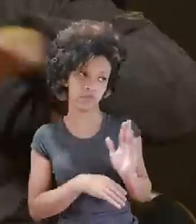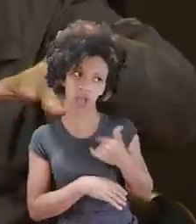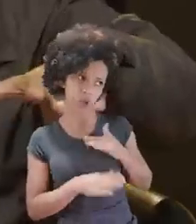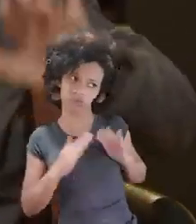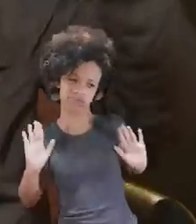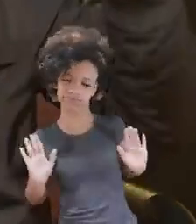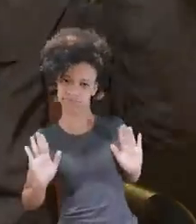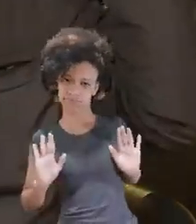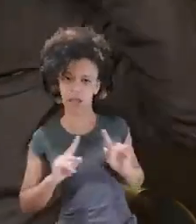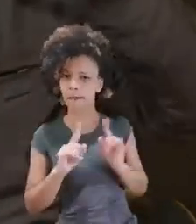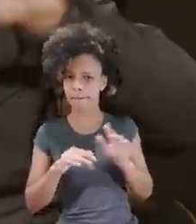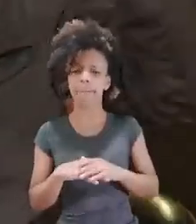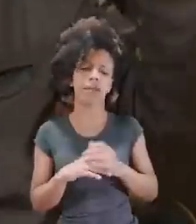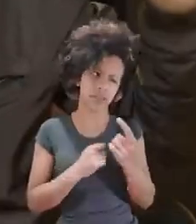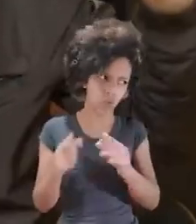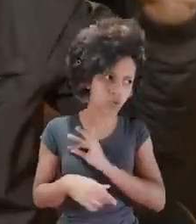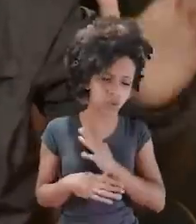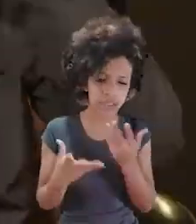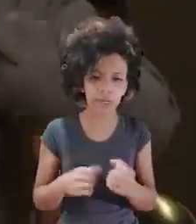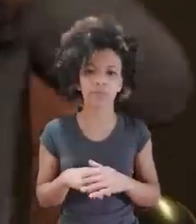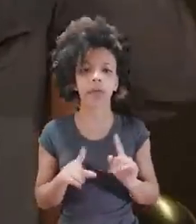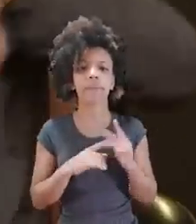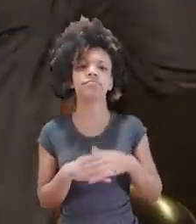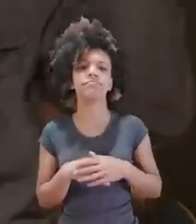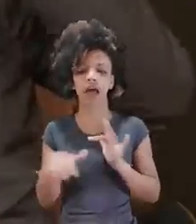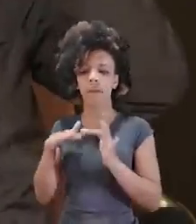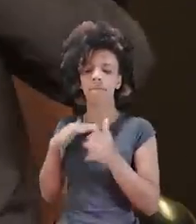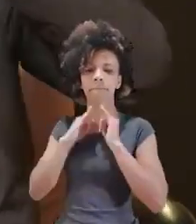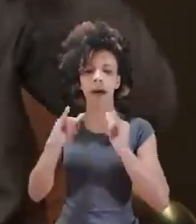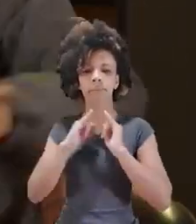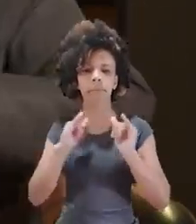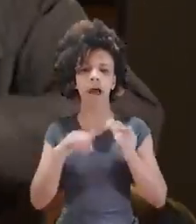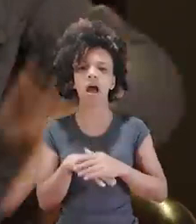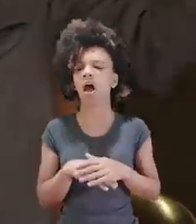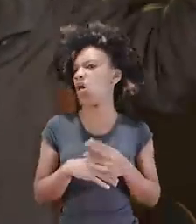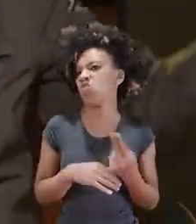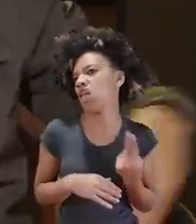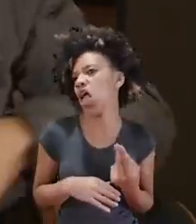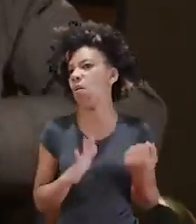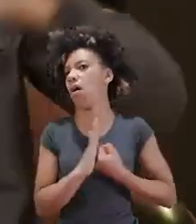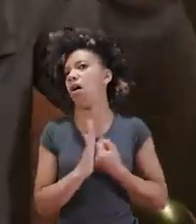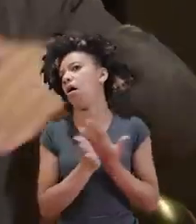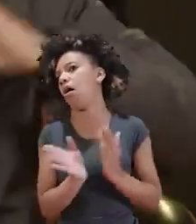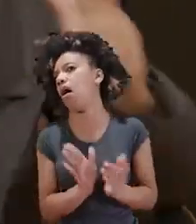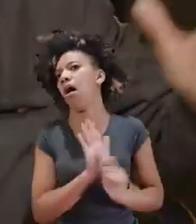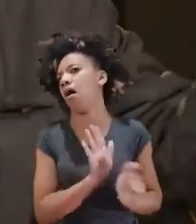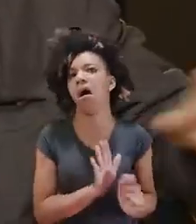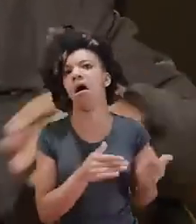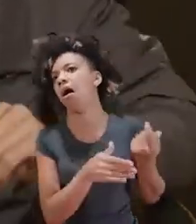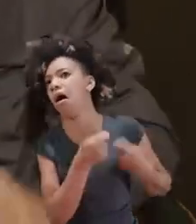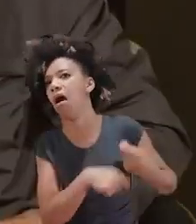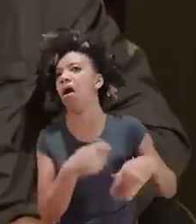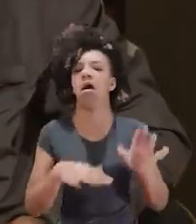Da liberação da maconha não sou Tá mas sério políticos E aí eu fico falando sobre rede social fala não não tem como bater o tá ficou essa